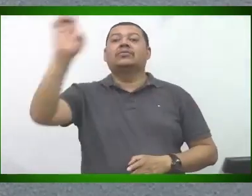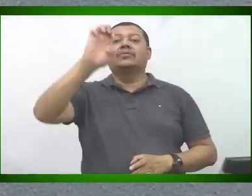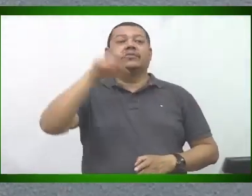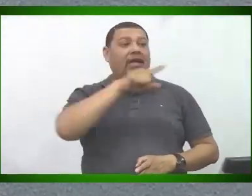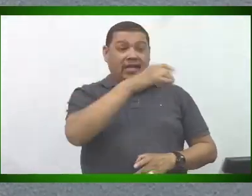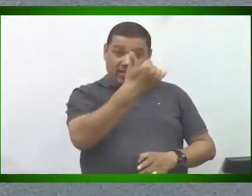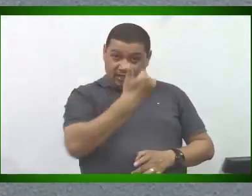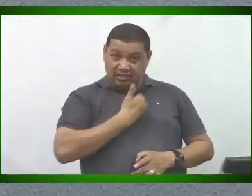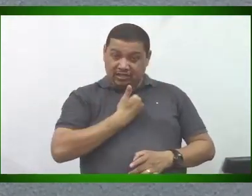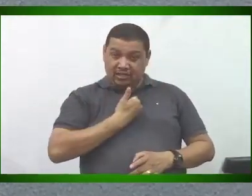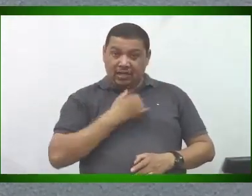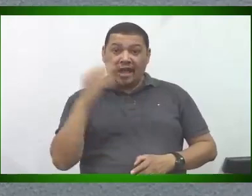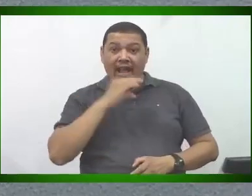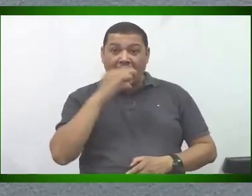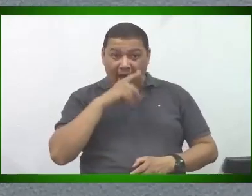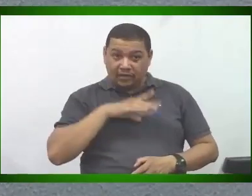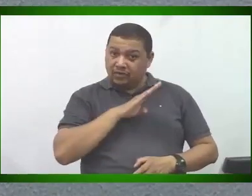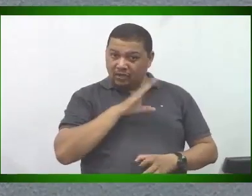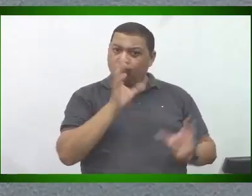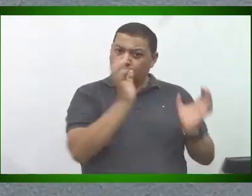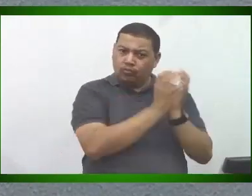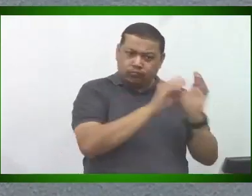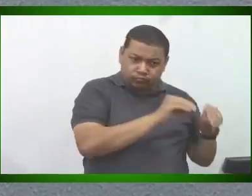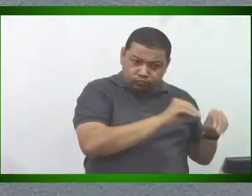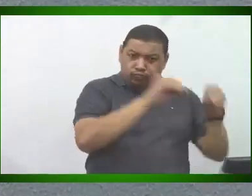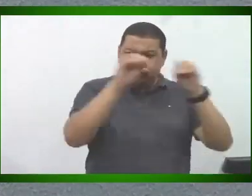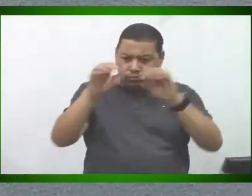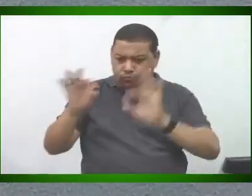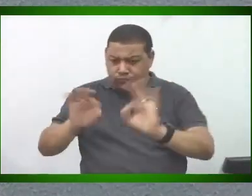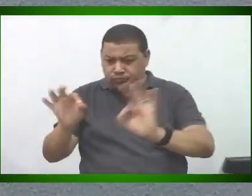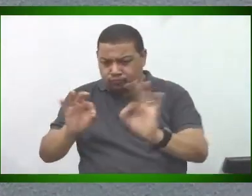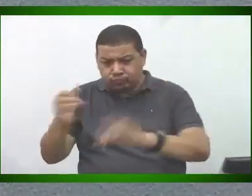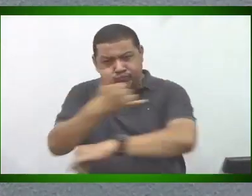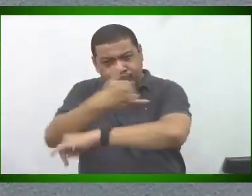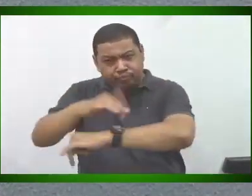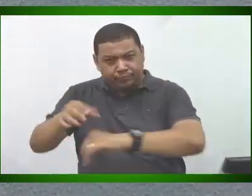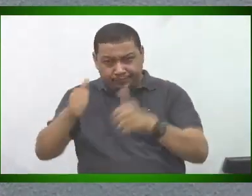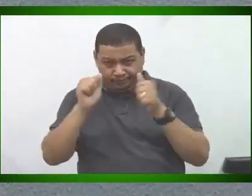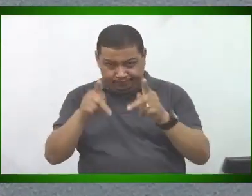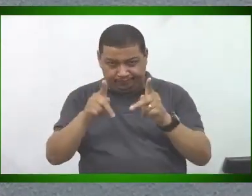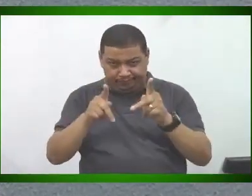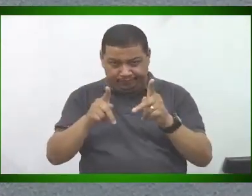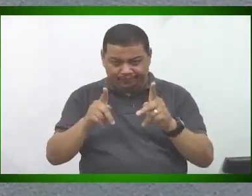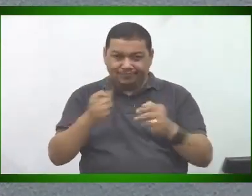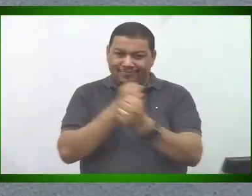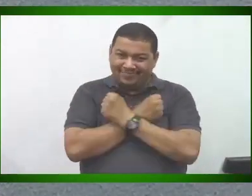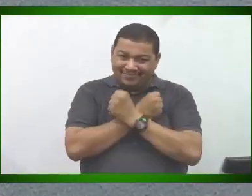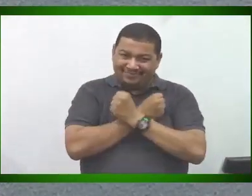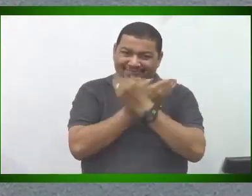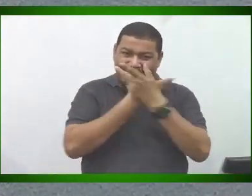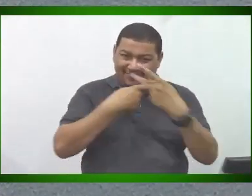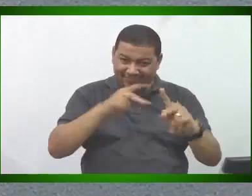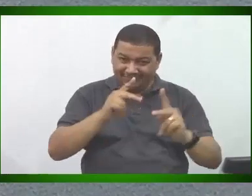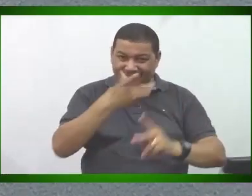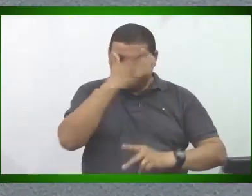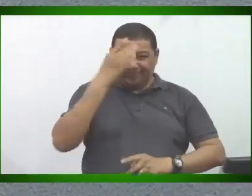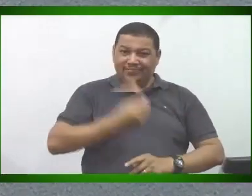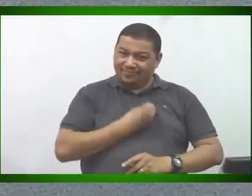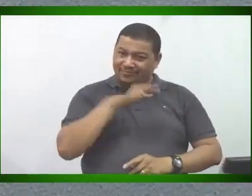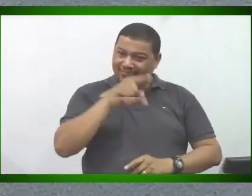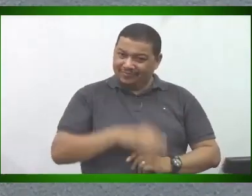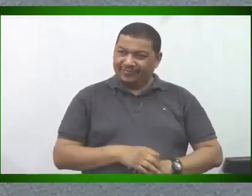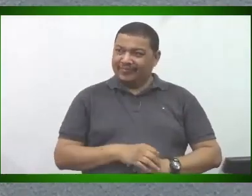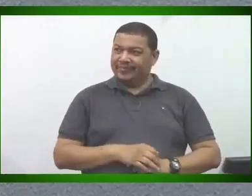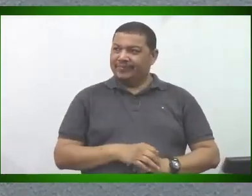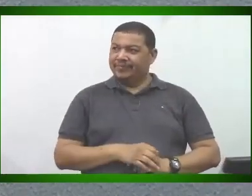falou para mim que logo, logo está entrando lá com a equipe para dar continuidade nos trabalhos, tá bom? Leva um abraço lá para os moradores do Jardim